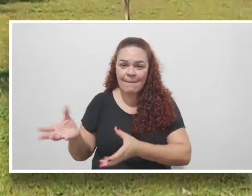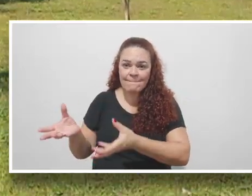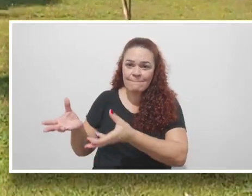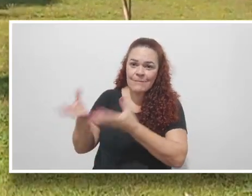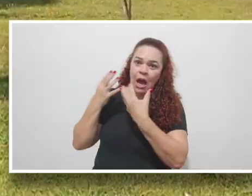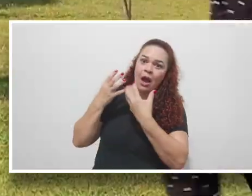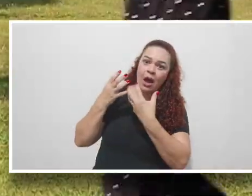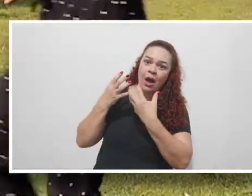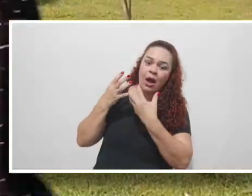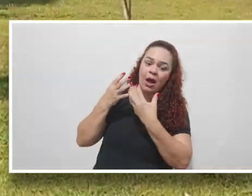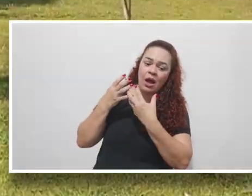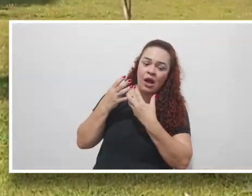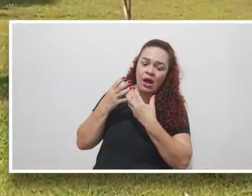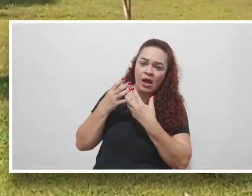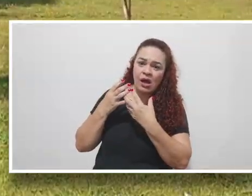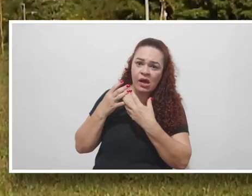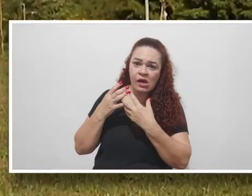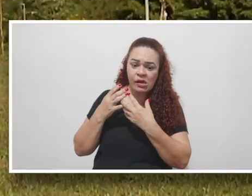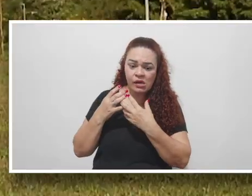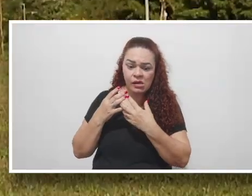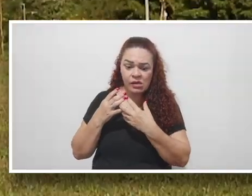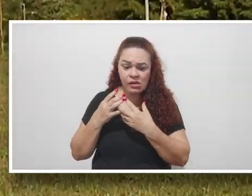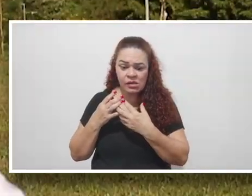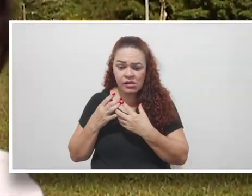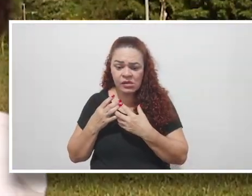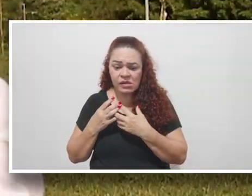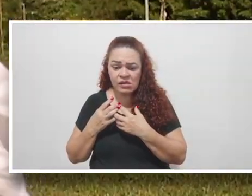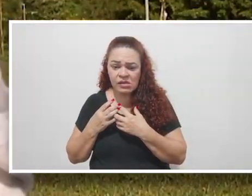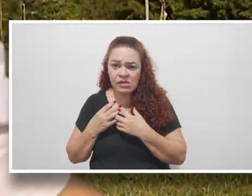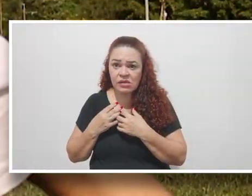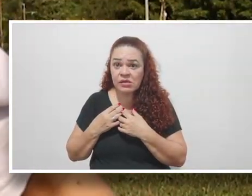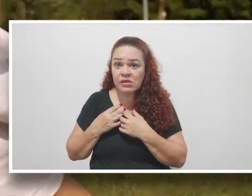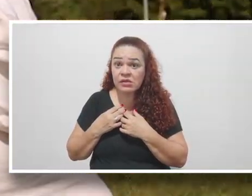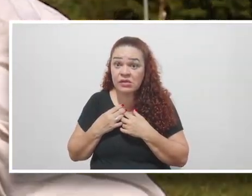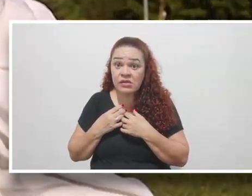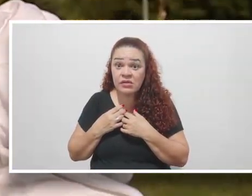Mas quem foi atrás dela foi a bola.